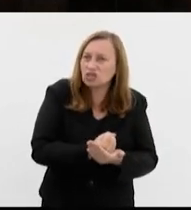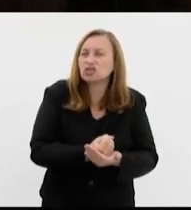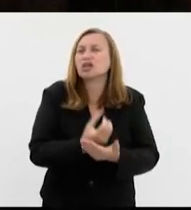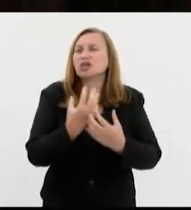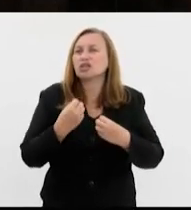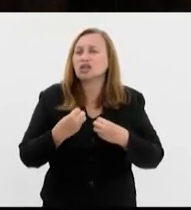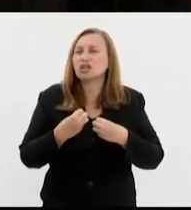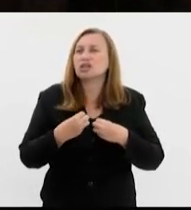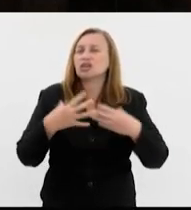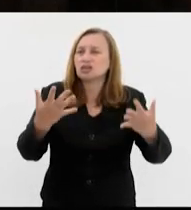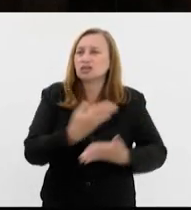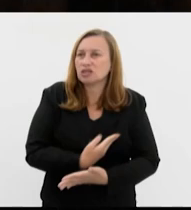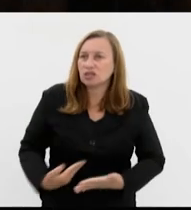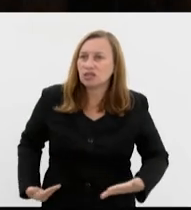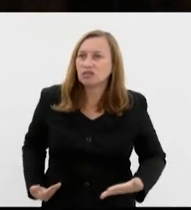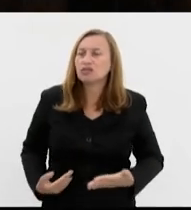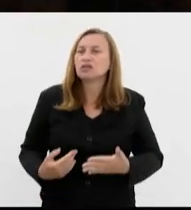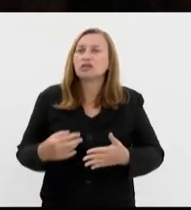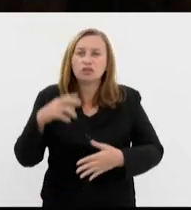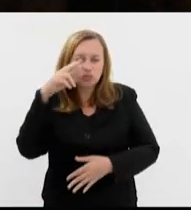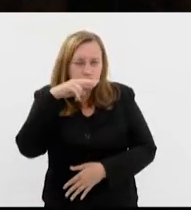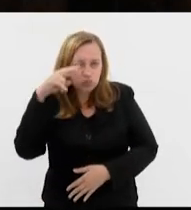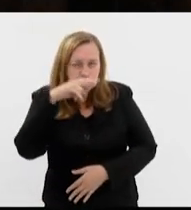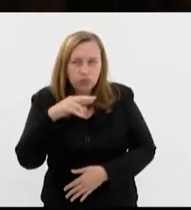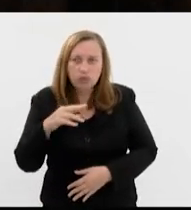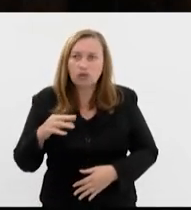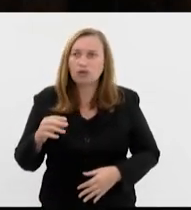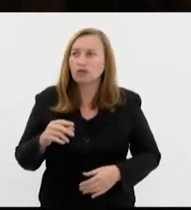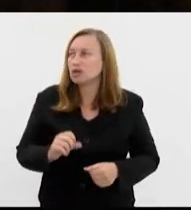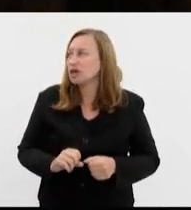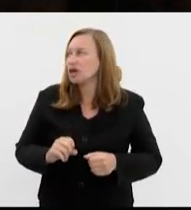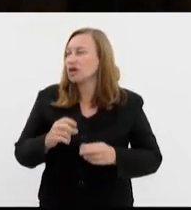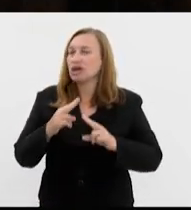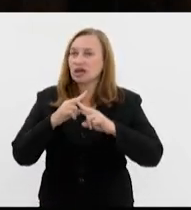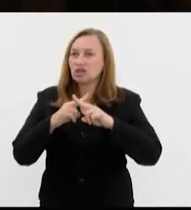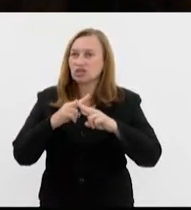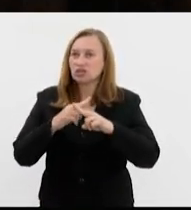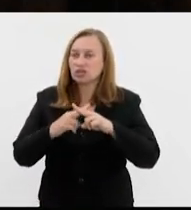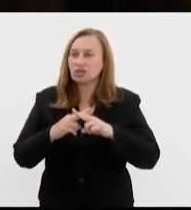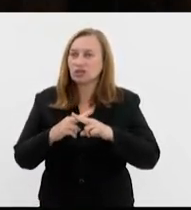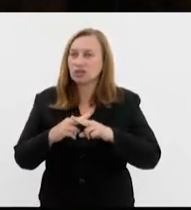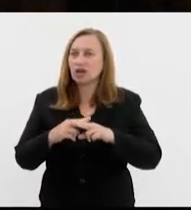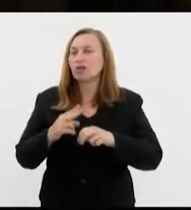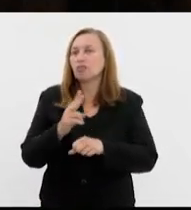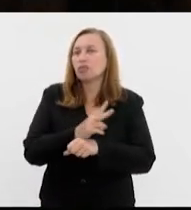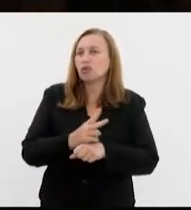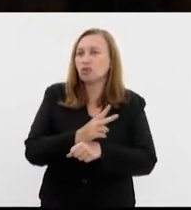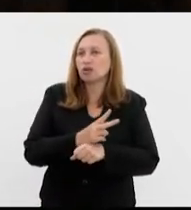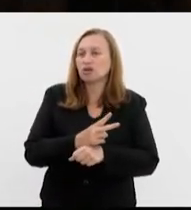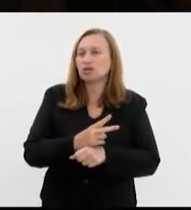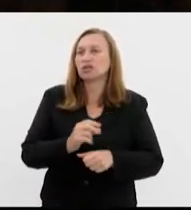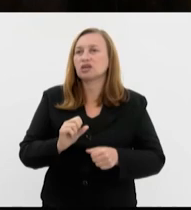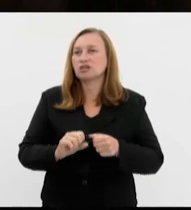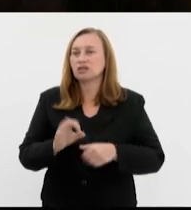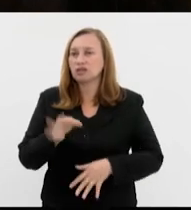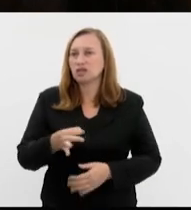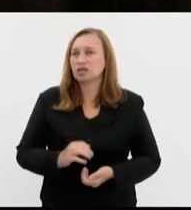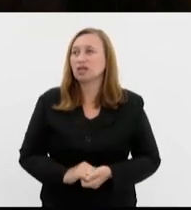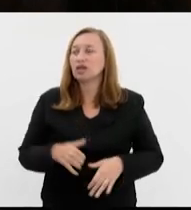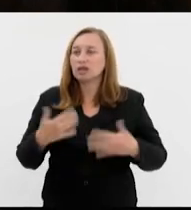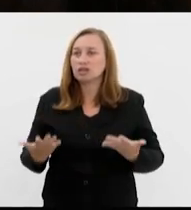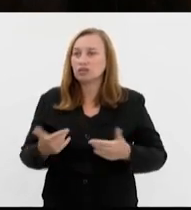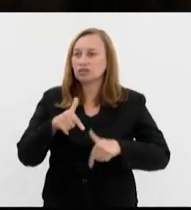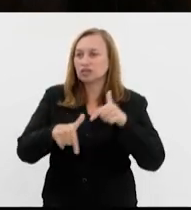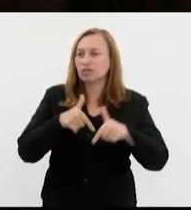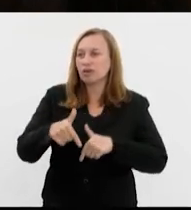pública, nosso trabalho de fiscalização foi bem feito. Na semana seguinte, a Caixa Econômica estava no meu gabinete me procurando e fez as intervenções necessárias. Então, o nosso trabalho